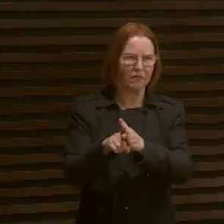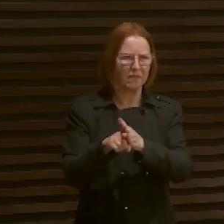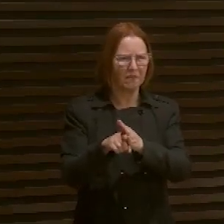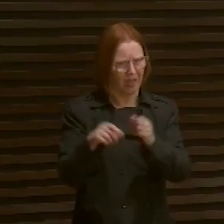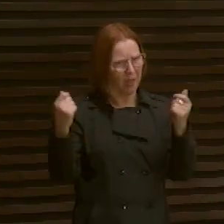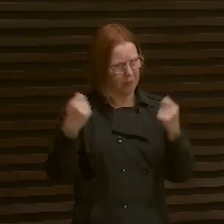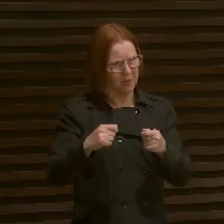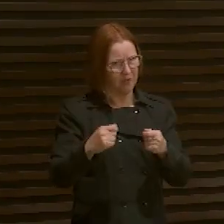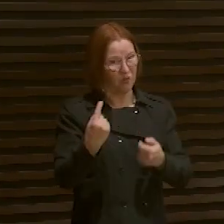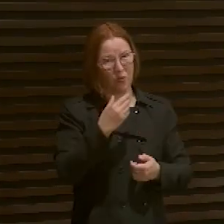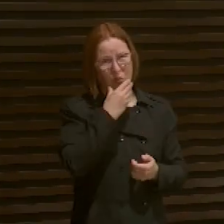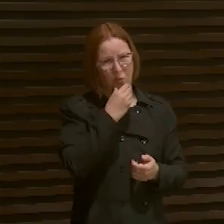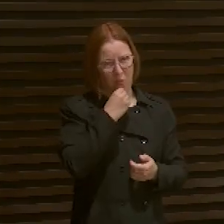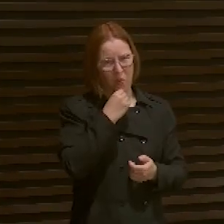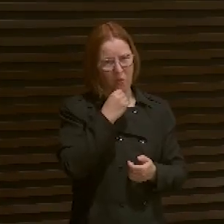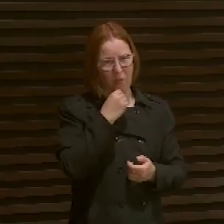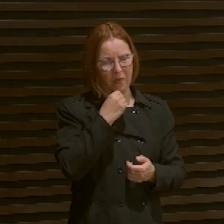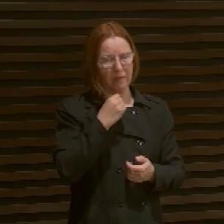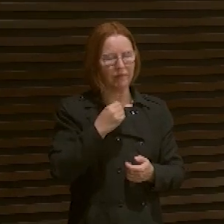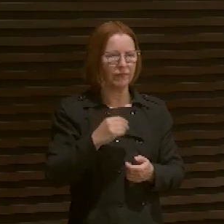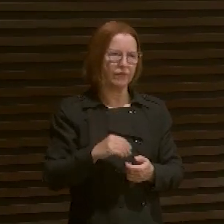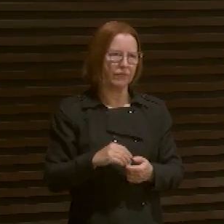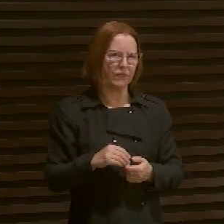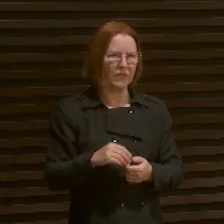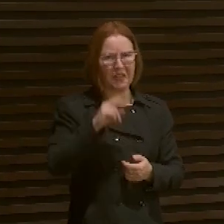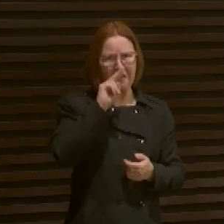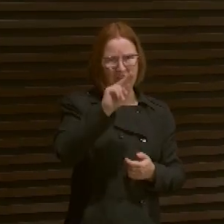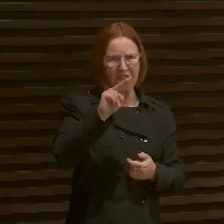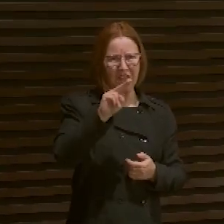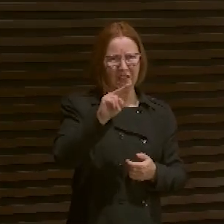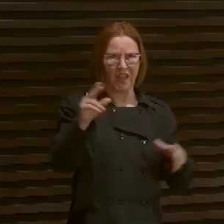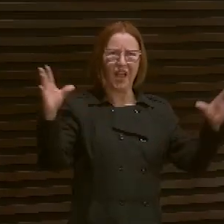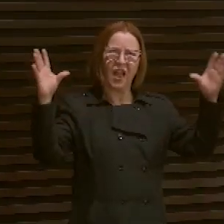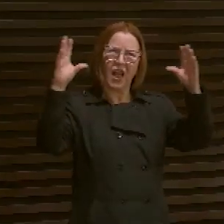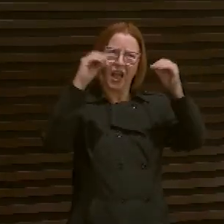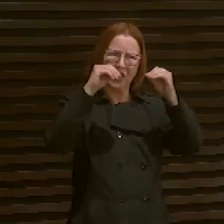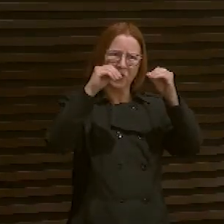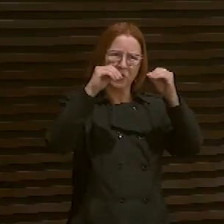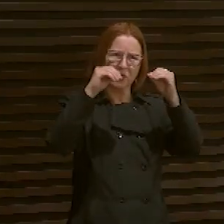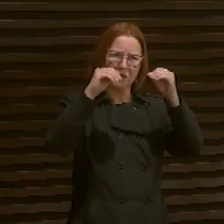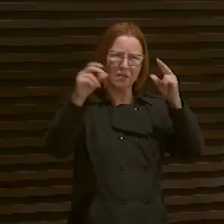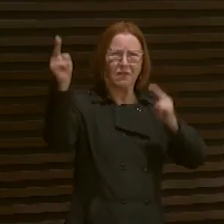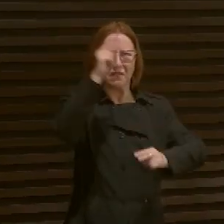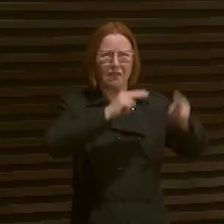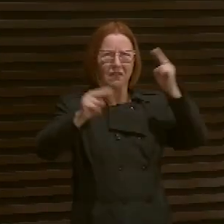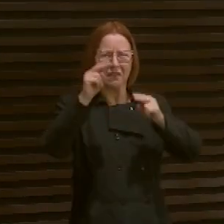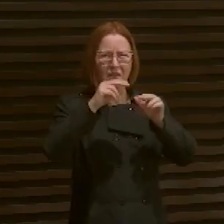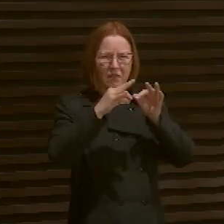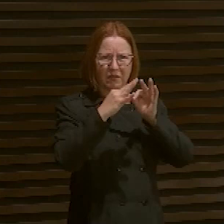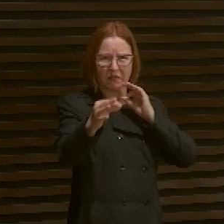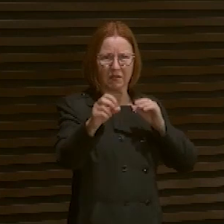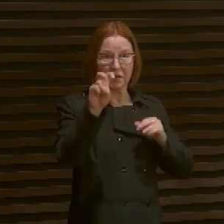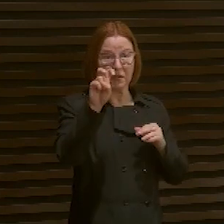possível um homem, um ser humano, ver à noite, no meio de uma tempestade, a uma distância de